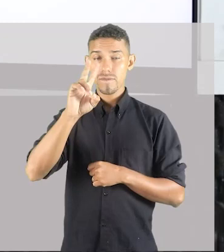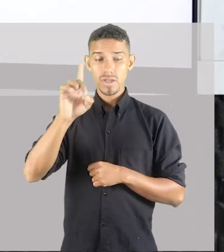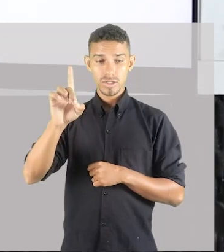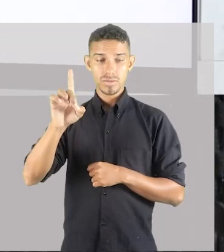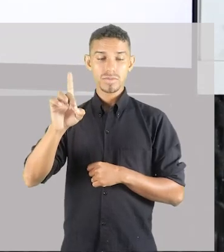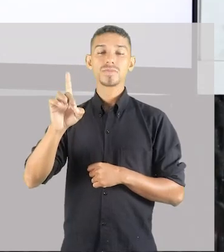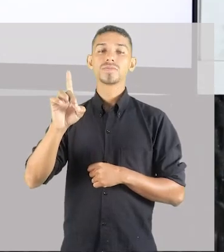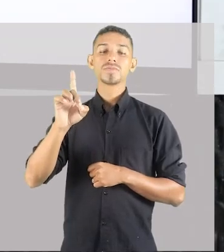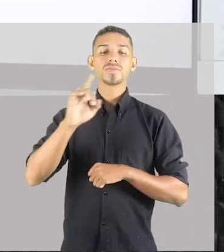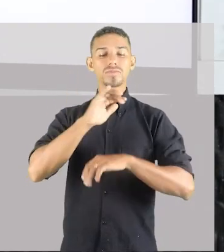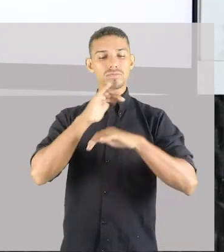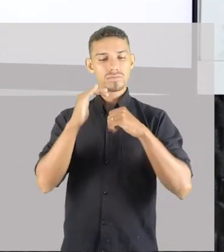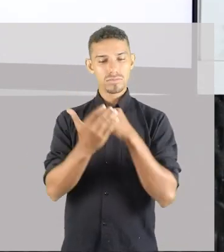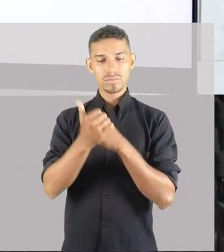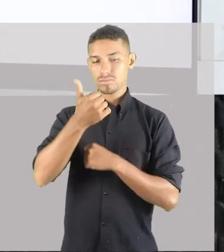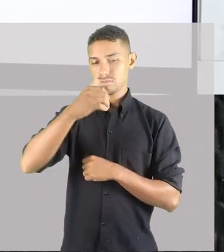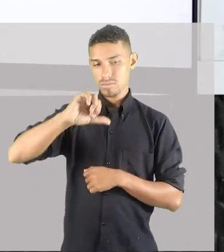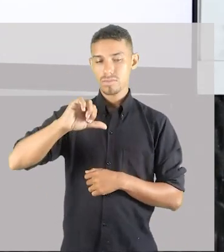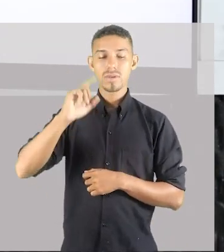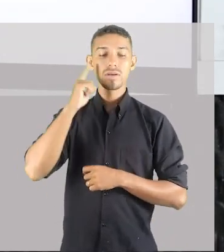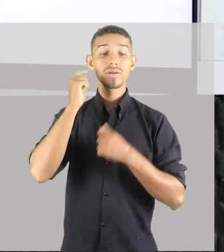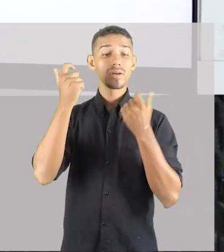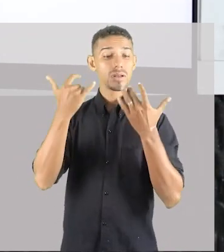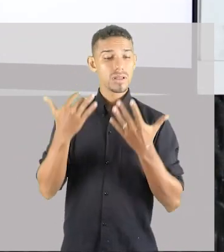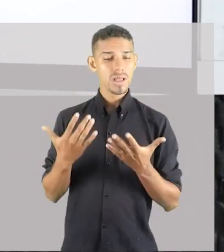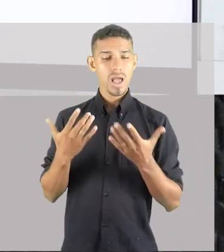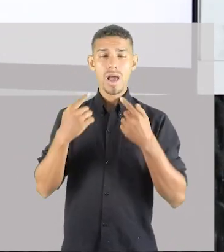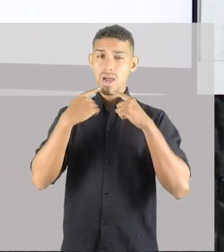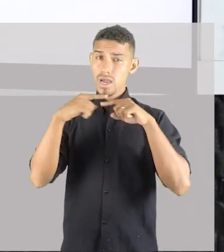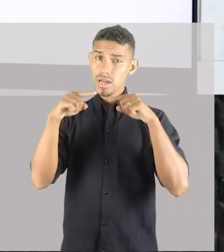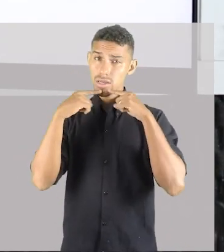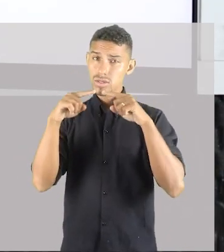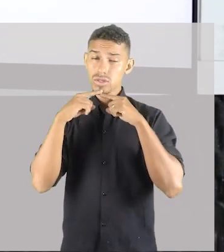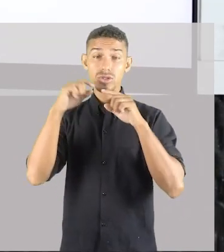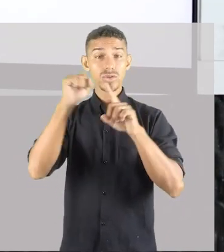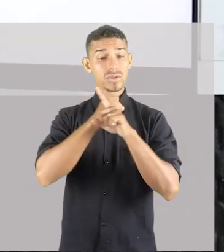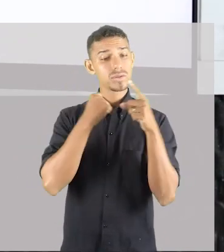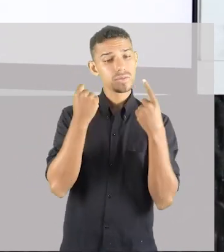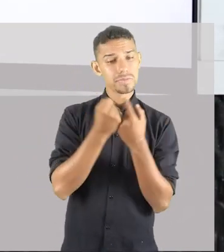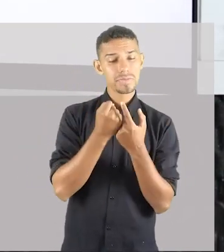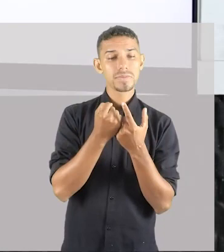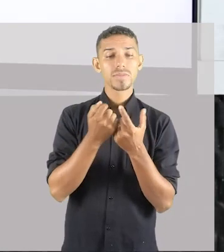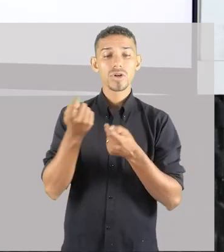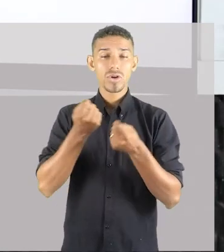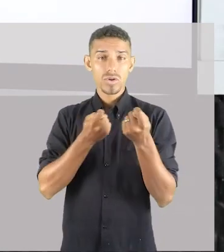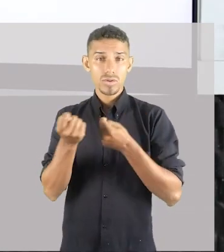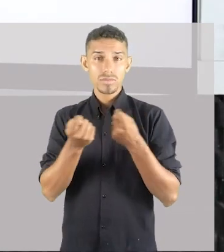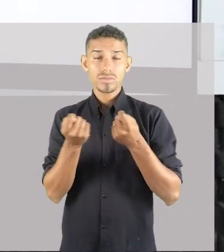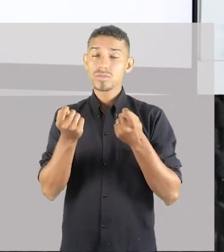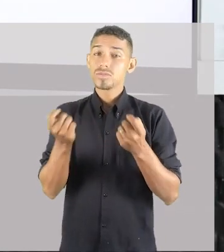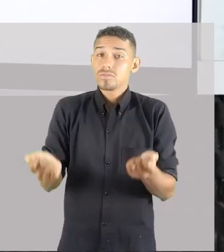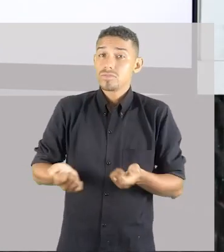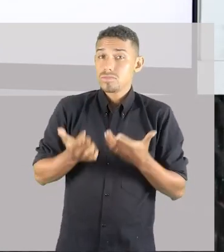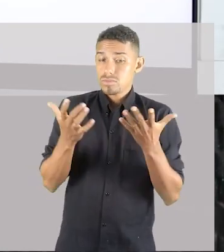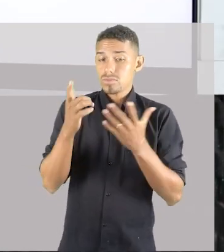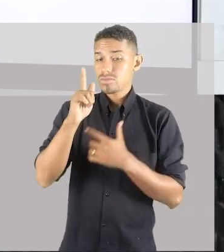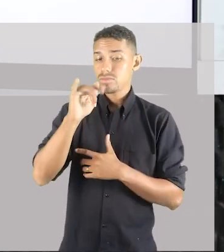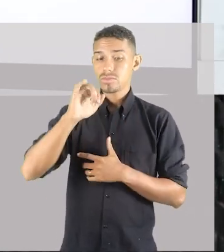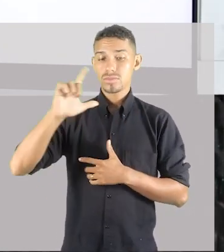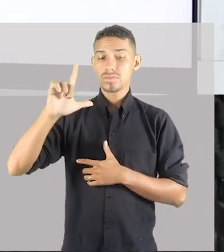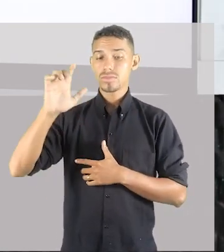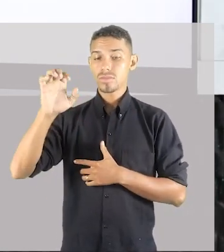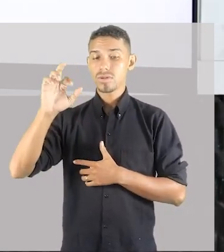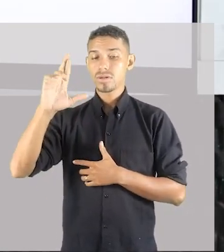marginalizada logo ela tinha uma importância crítica e social e política econômica aqui foi a homenagem que o Gil lero fez aos